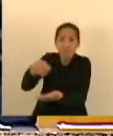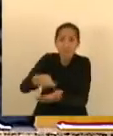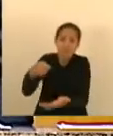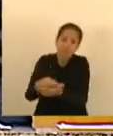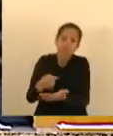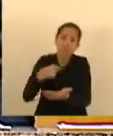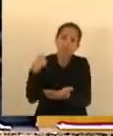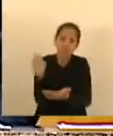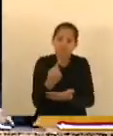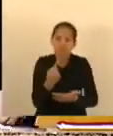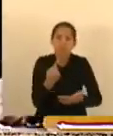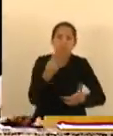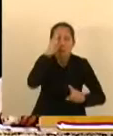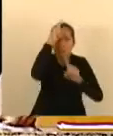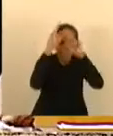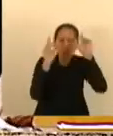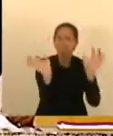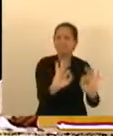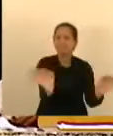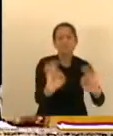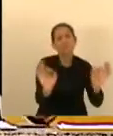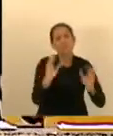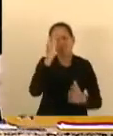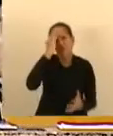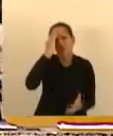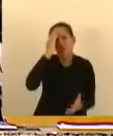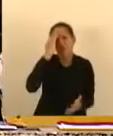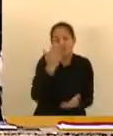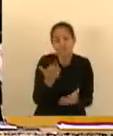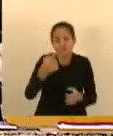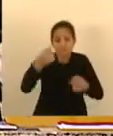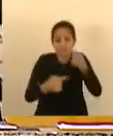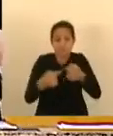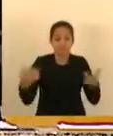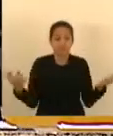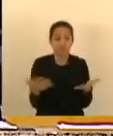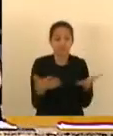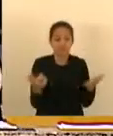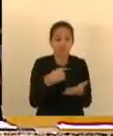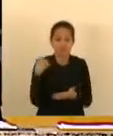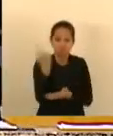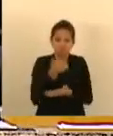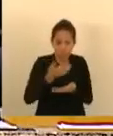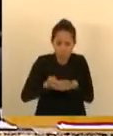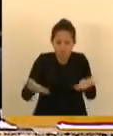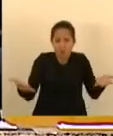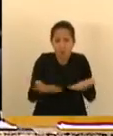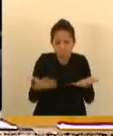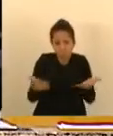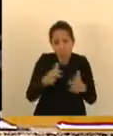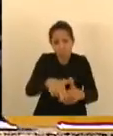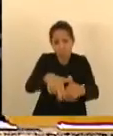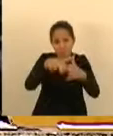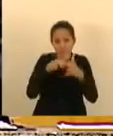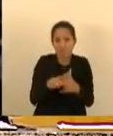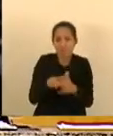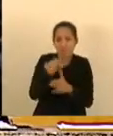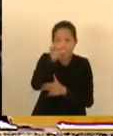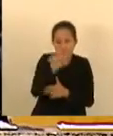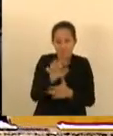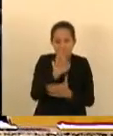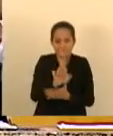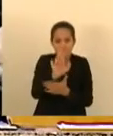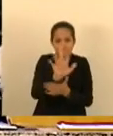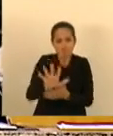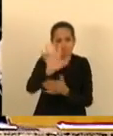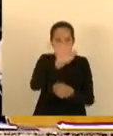reinventando a roda em nada. Então, na verdade, eu entendo que esse debate que nós fizemos aqui, provocado pelo parecer da Procuradoria, foi um debate